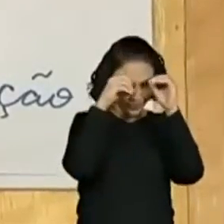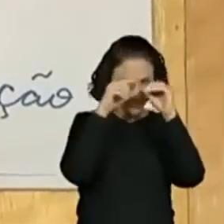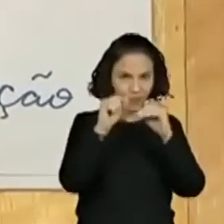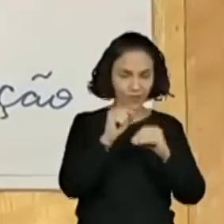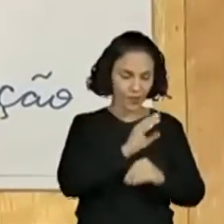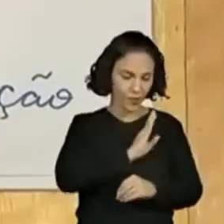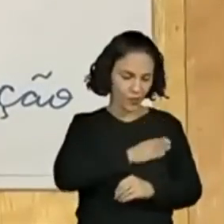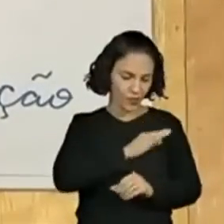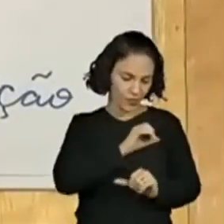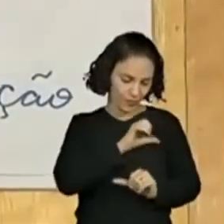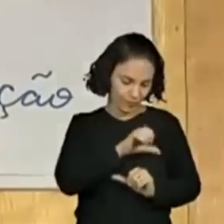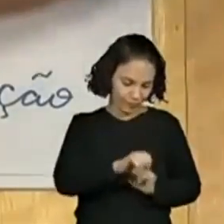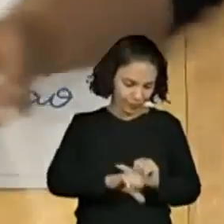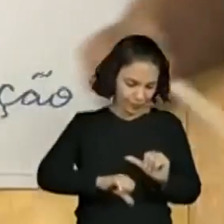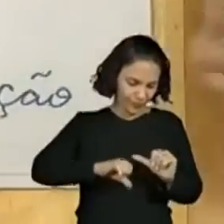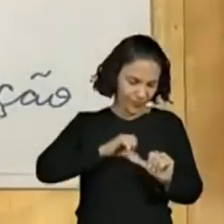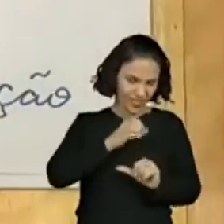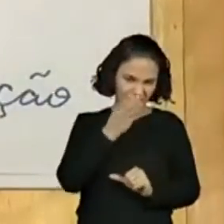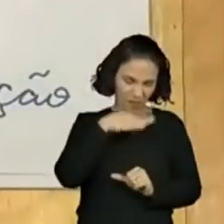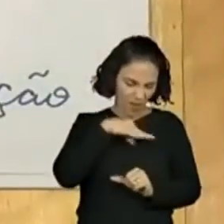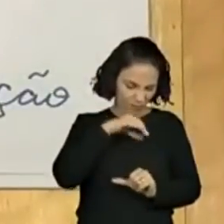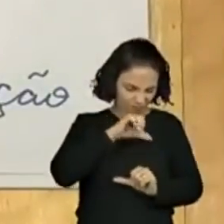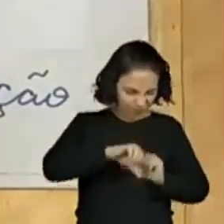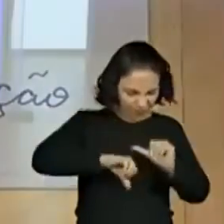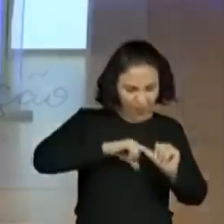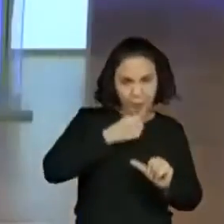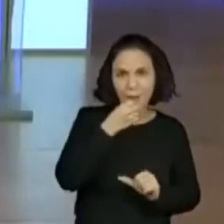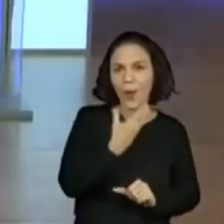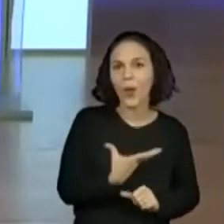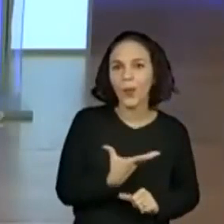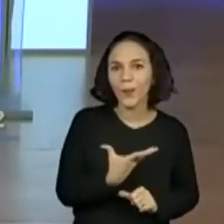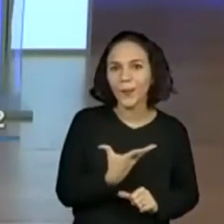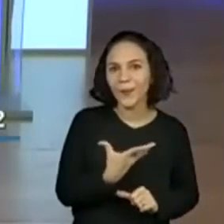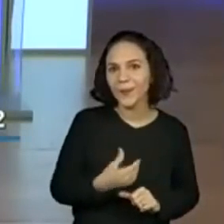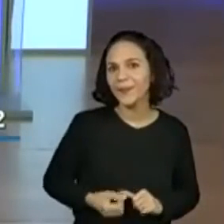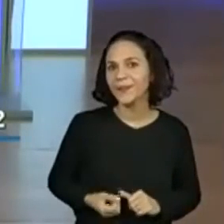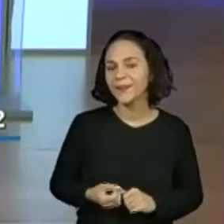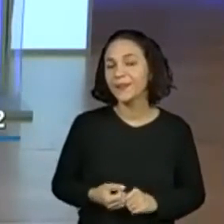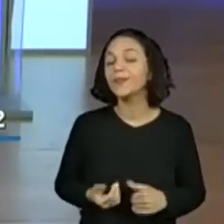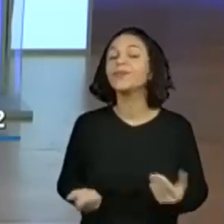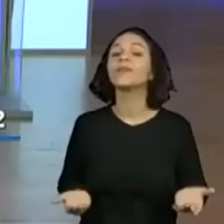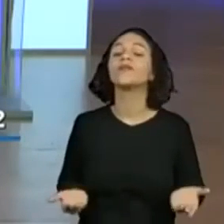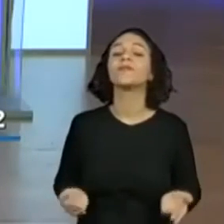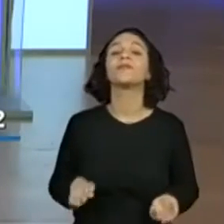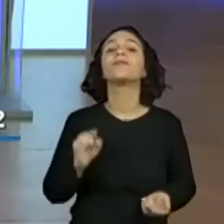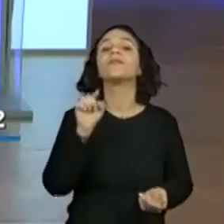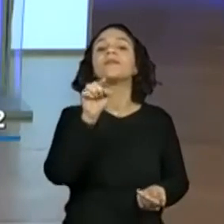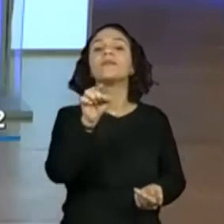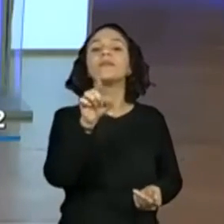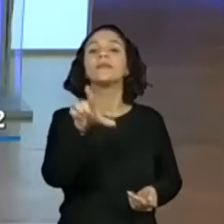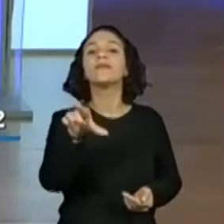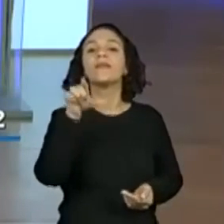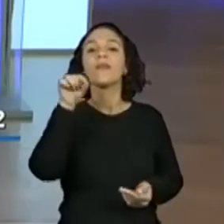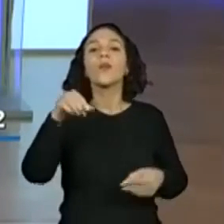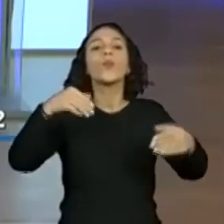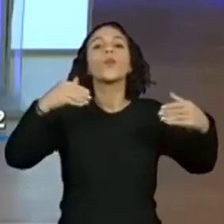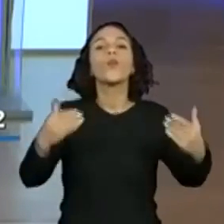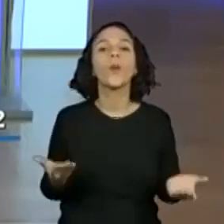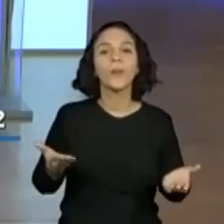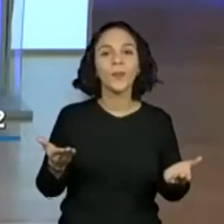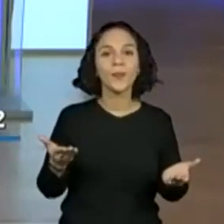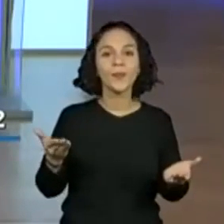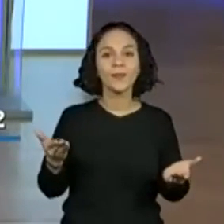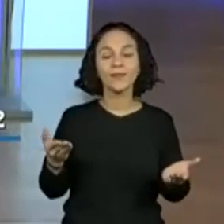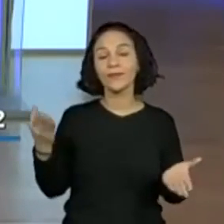coração transformado. Agora é com vocês. Sim. Qual é a escolha de vocês? para a